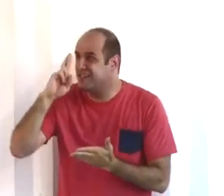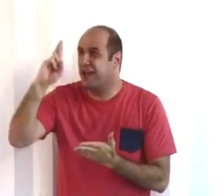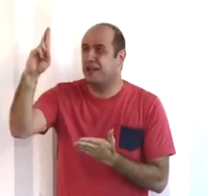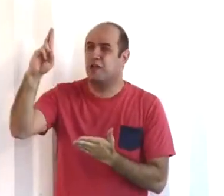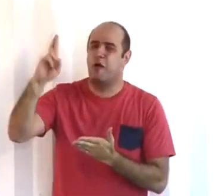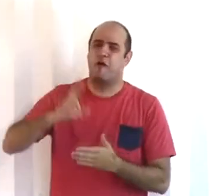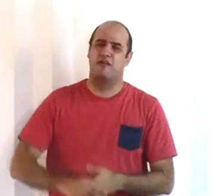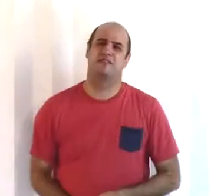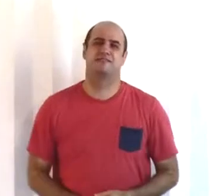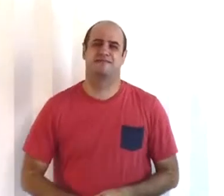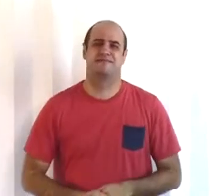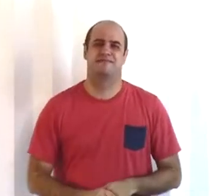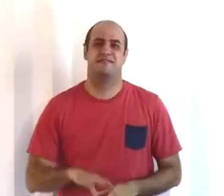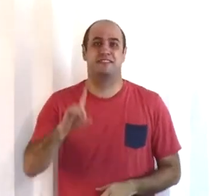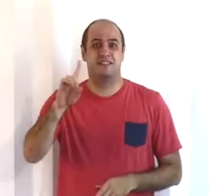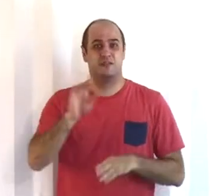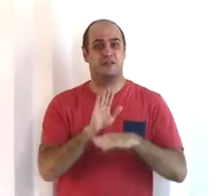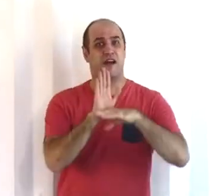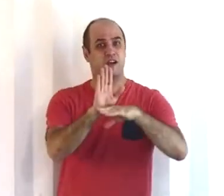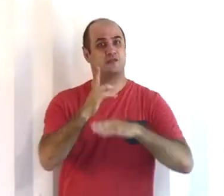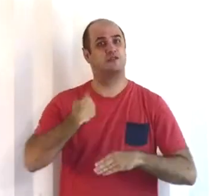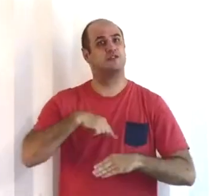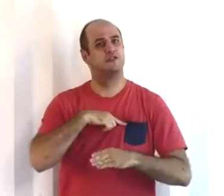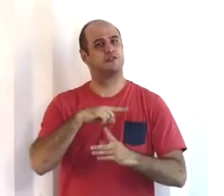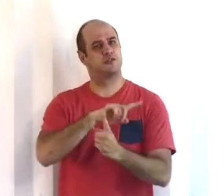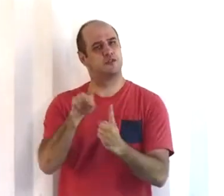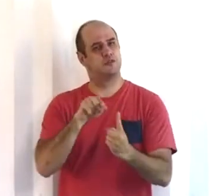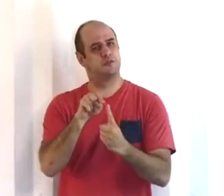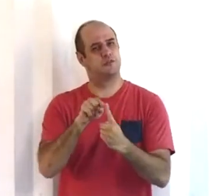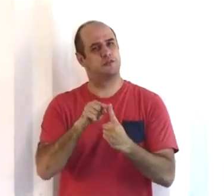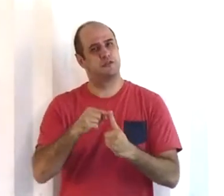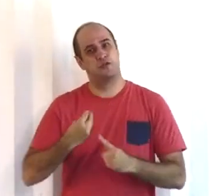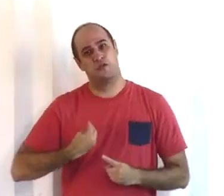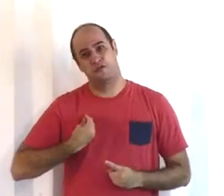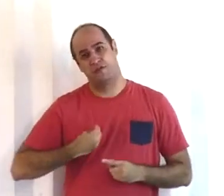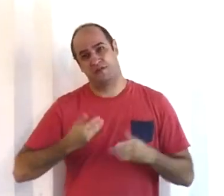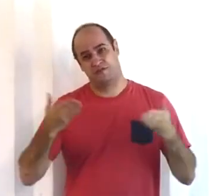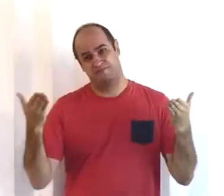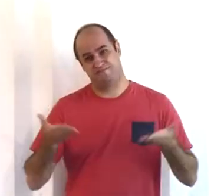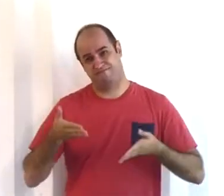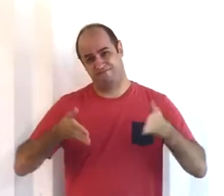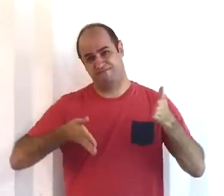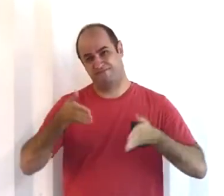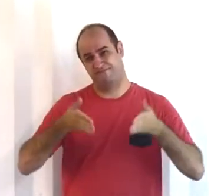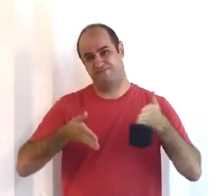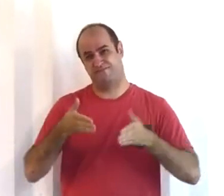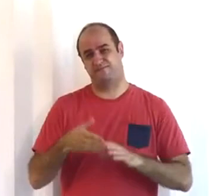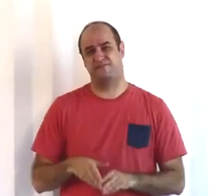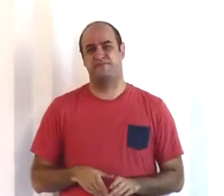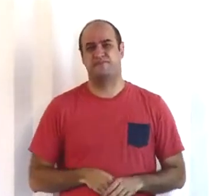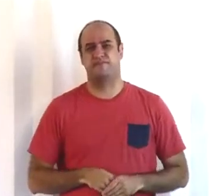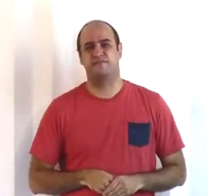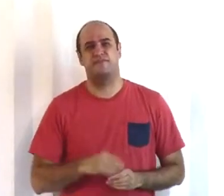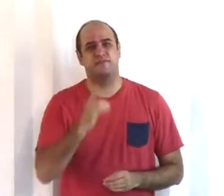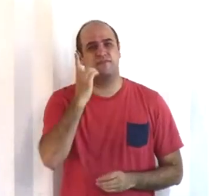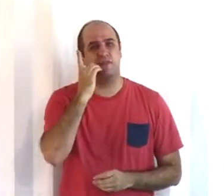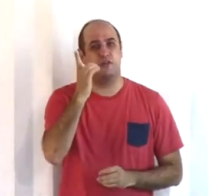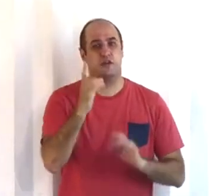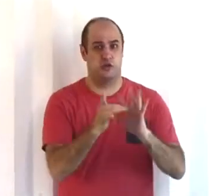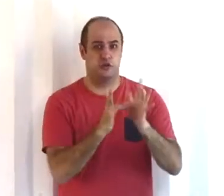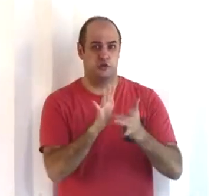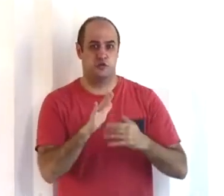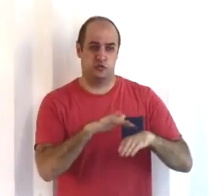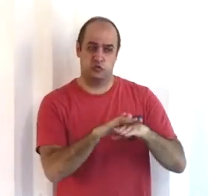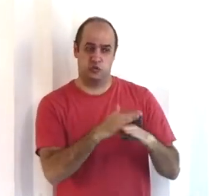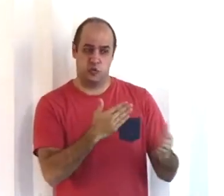nos ajude com este ideal para esta realidade que estamos vivendo. Um dia, quando Jesus falou com os 2